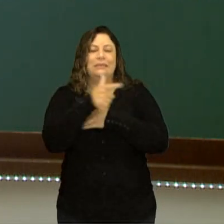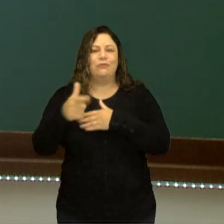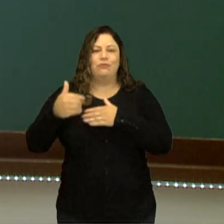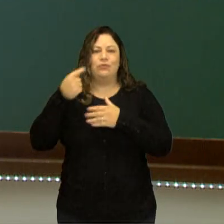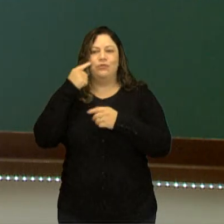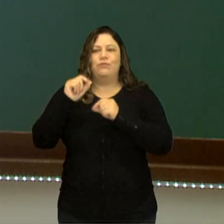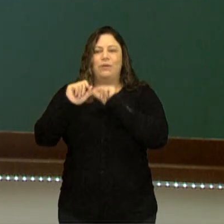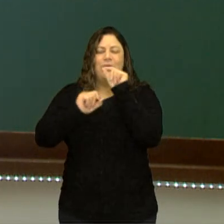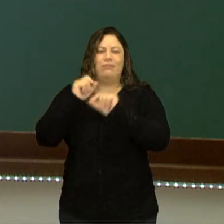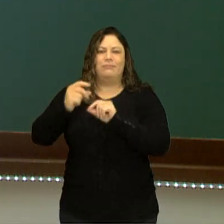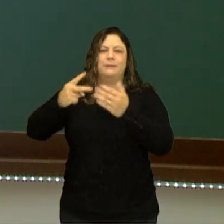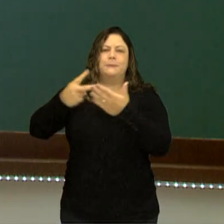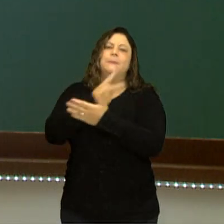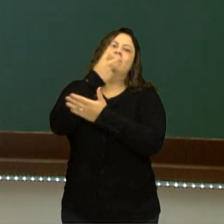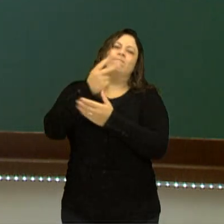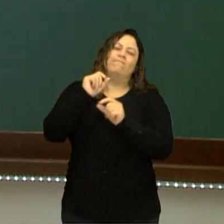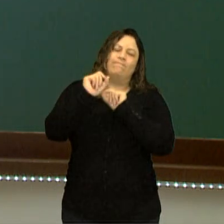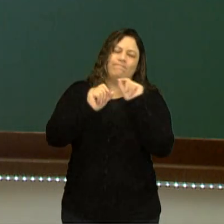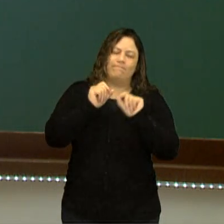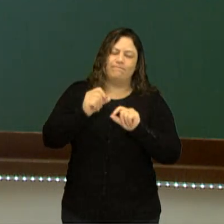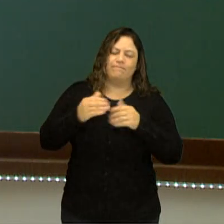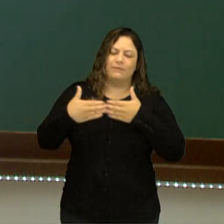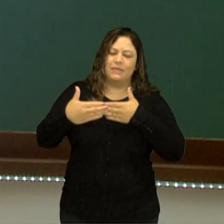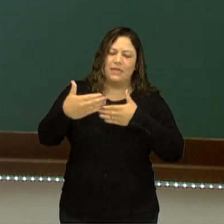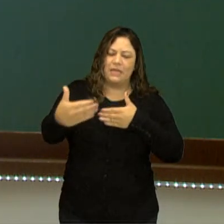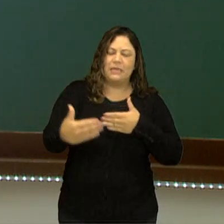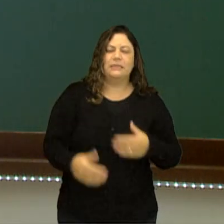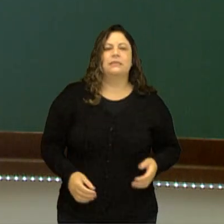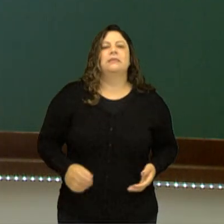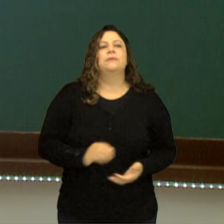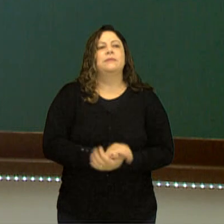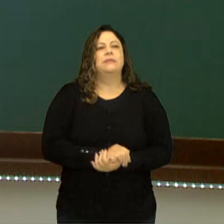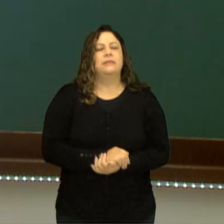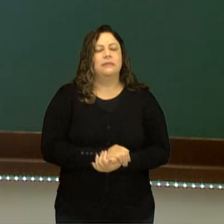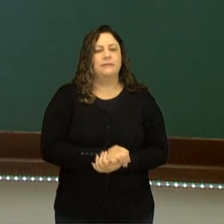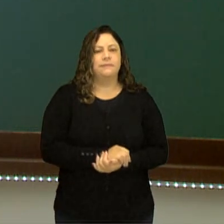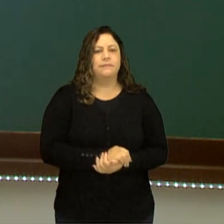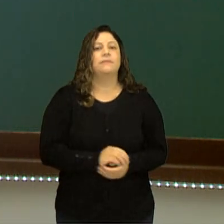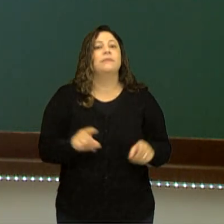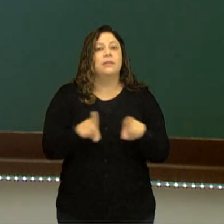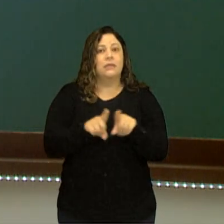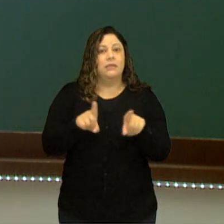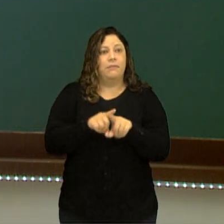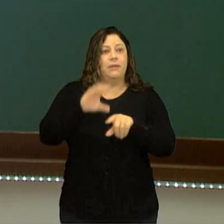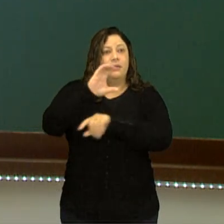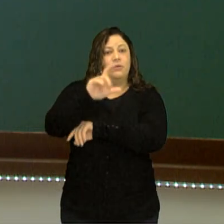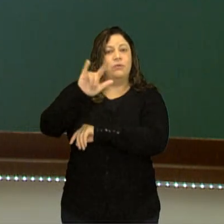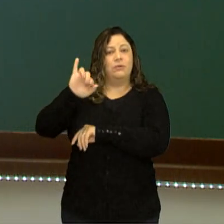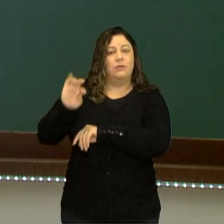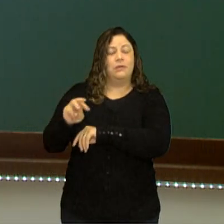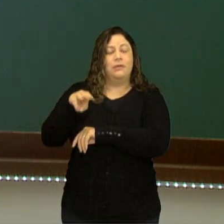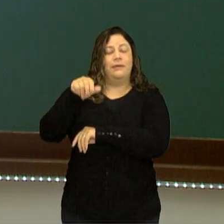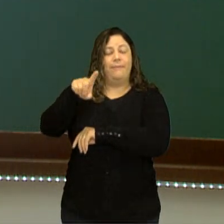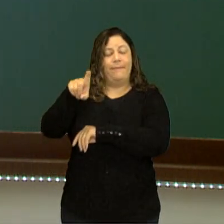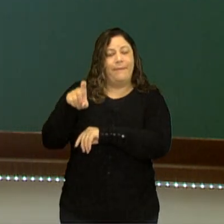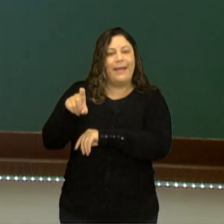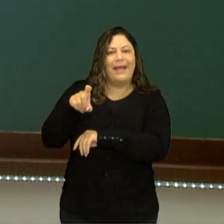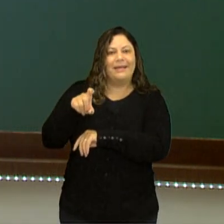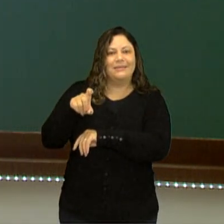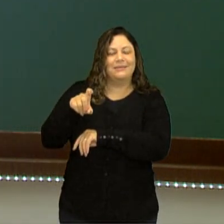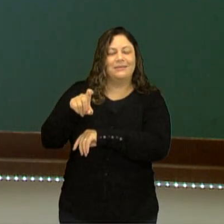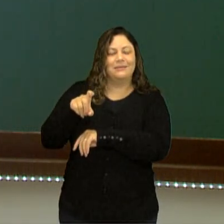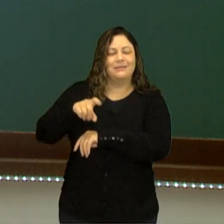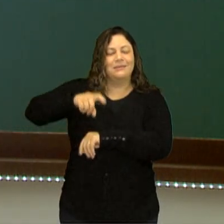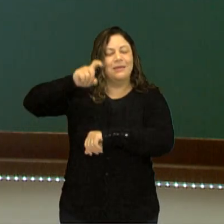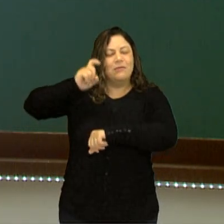a sequência da história. E ainda, no desenvolvimento, nós temos o clímax, que é a ação mais